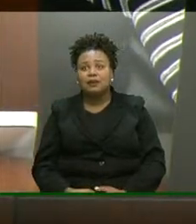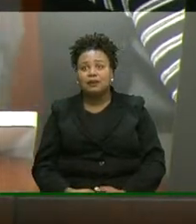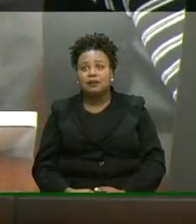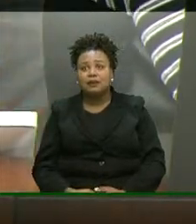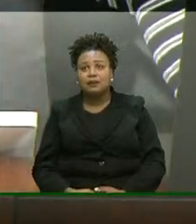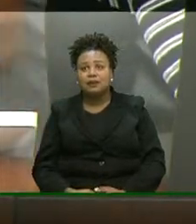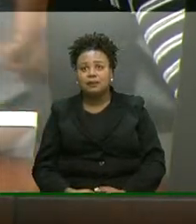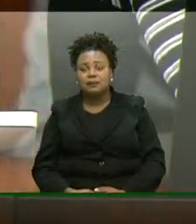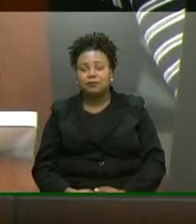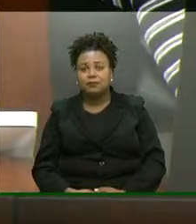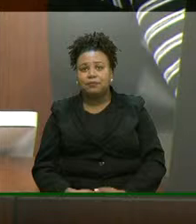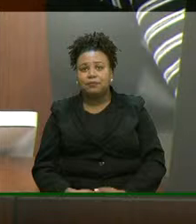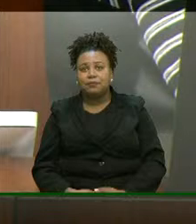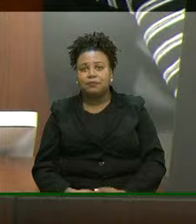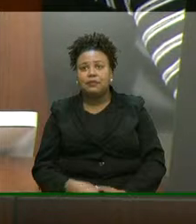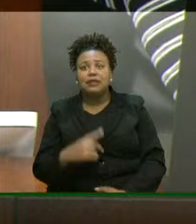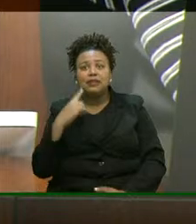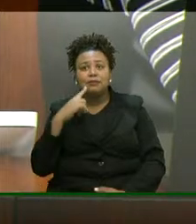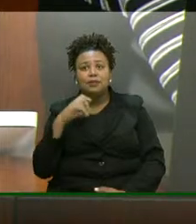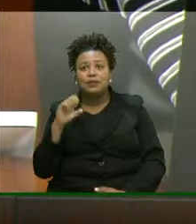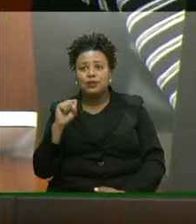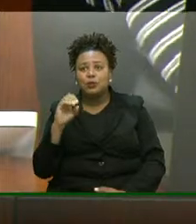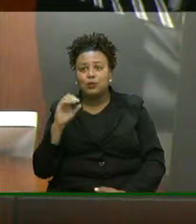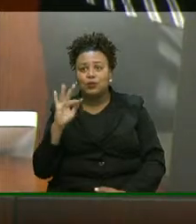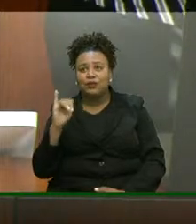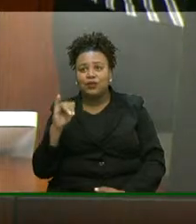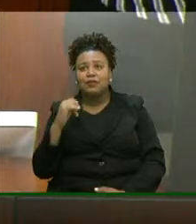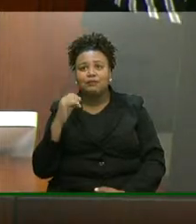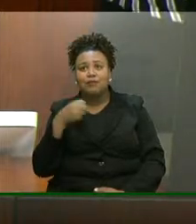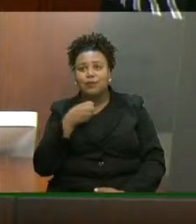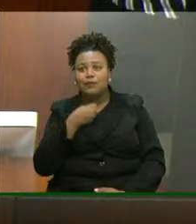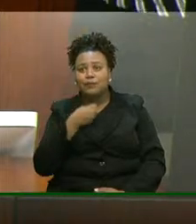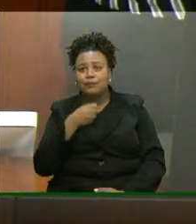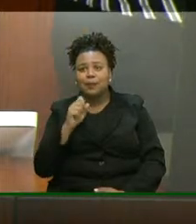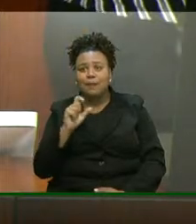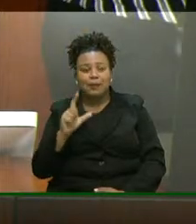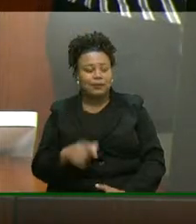aqui. Deputada Sofia, o seu áudio está ligado.